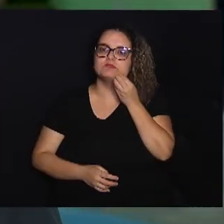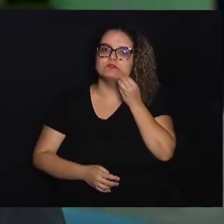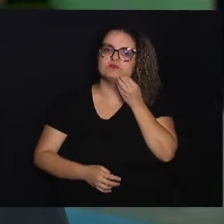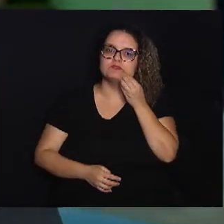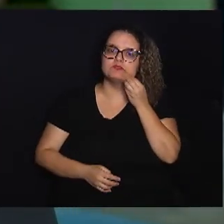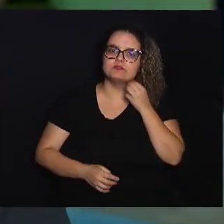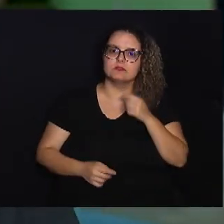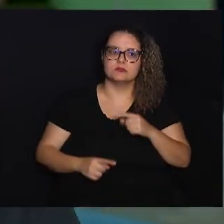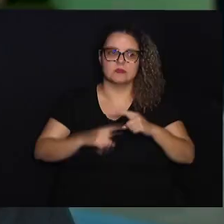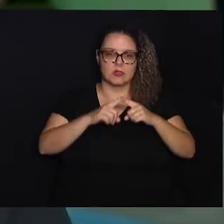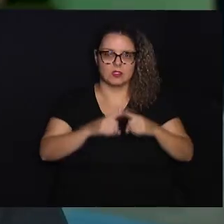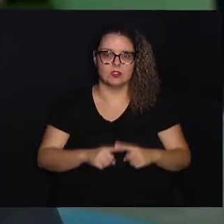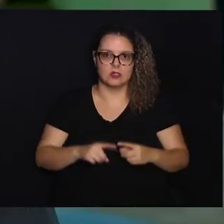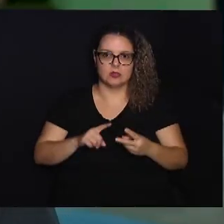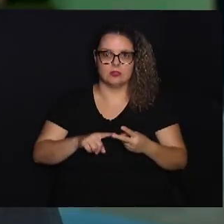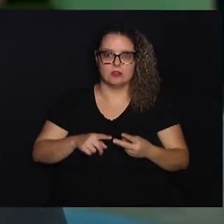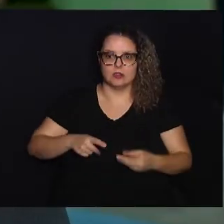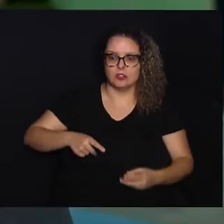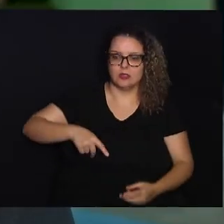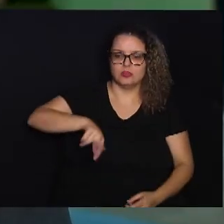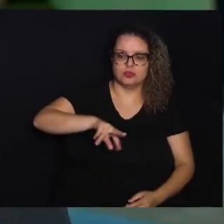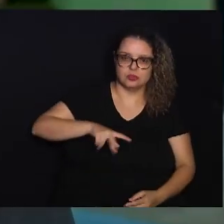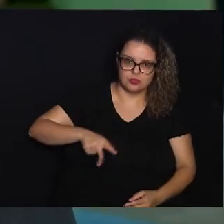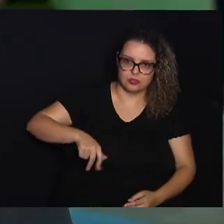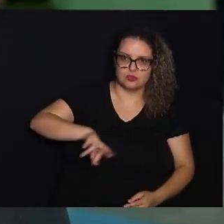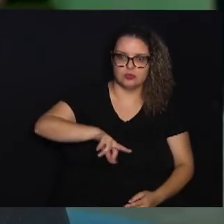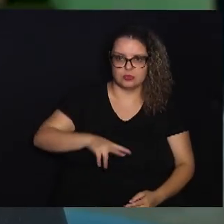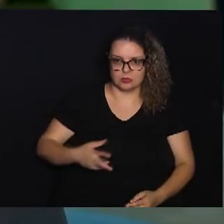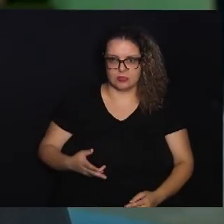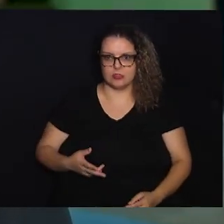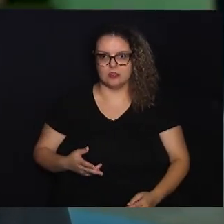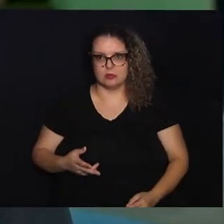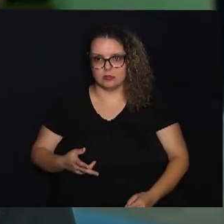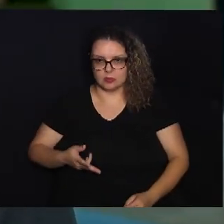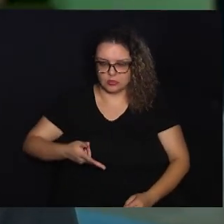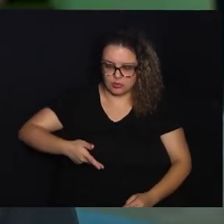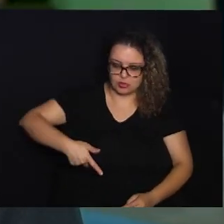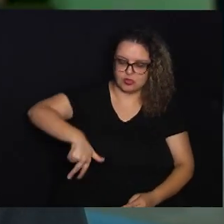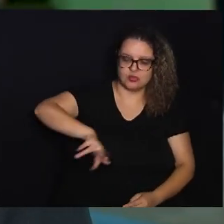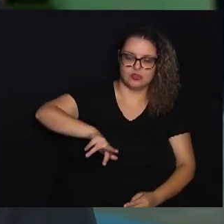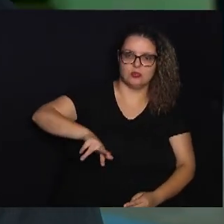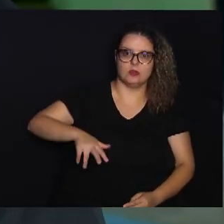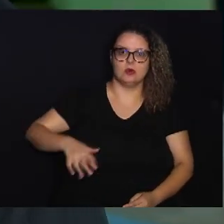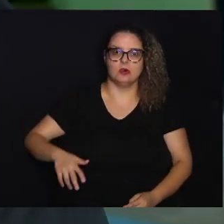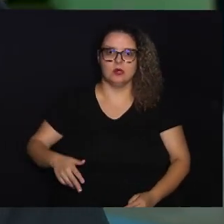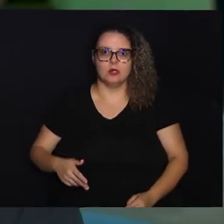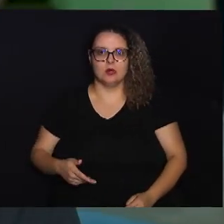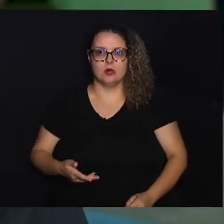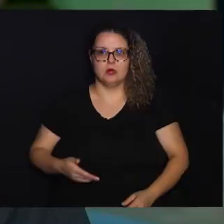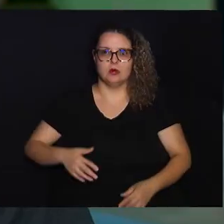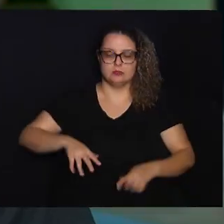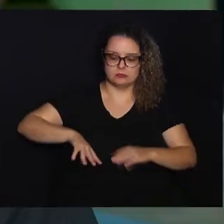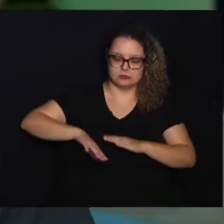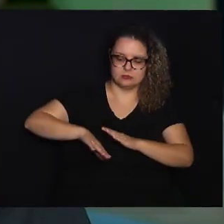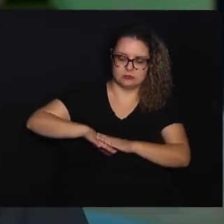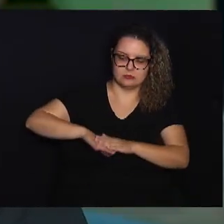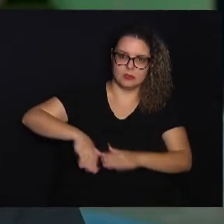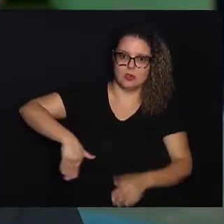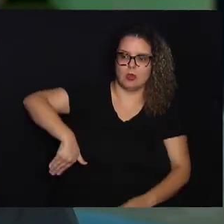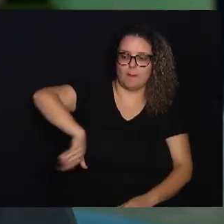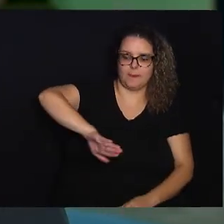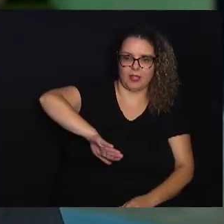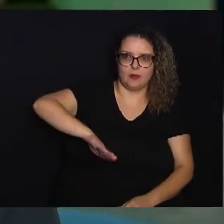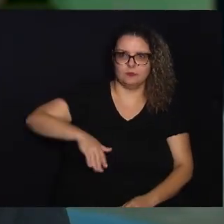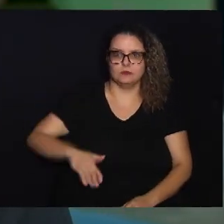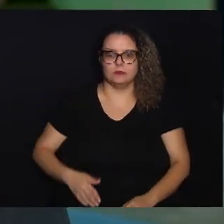você vai ver bastante na luta. Chutes, assim, normalmente são usados mais os chutes circulares, que a gente chama também de chute peito do pé,